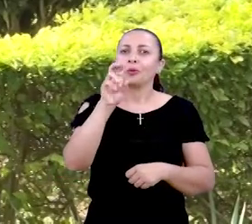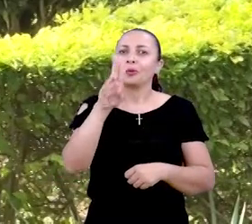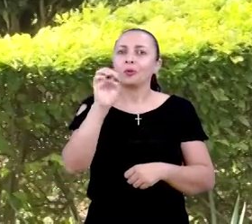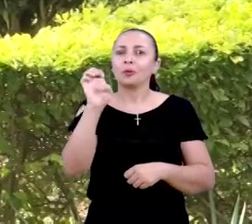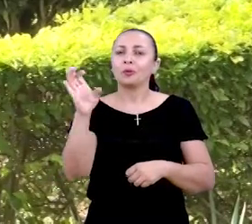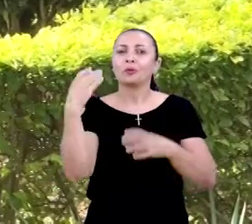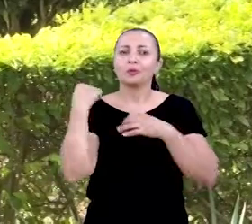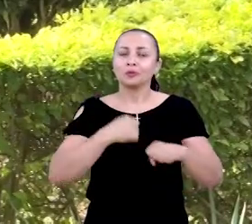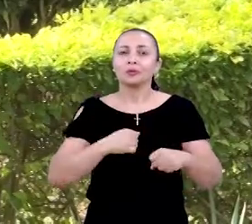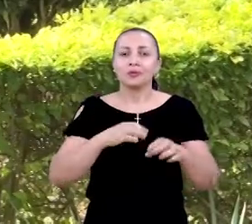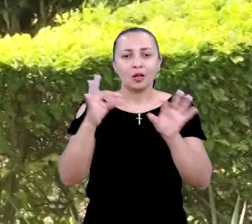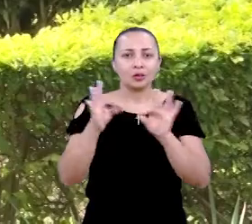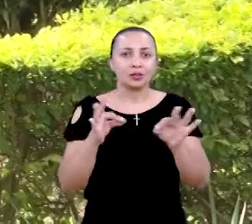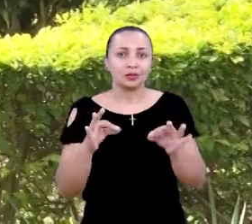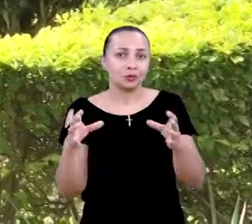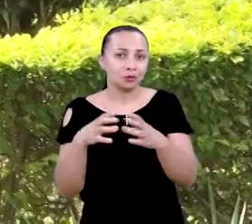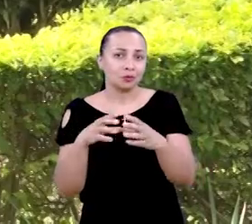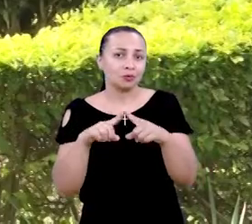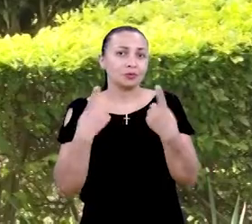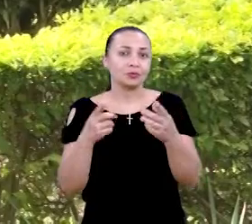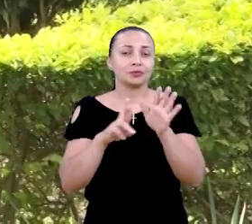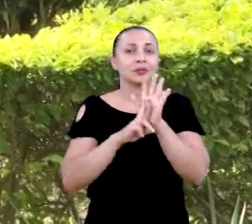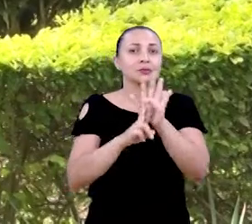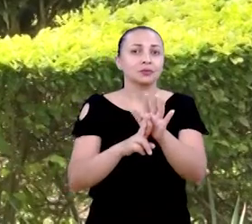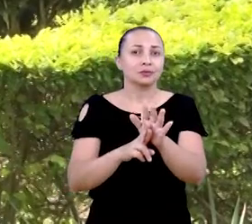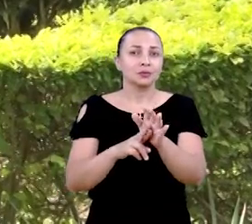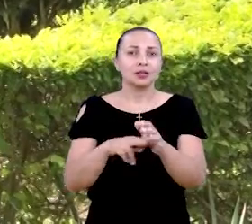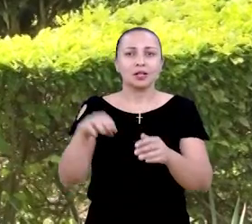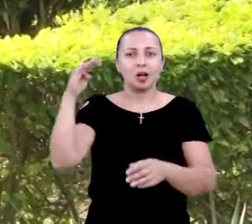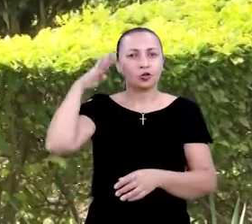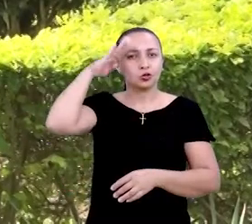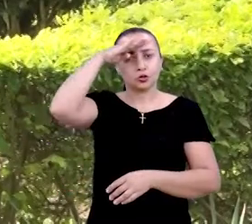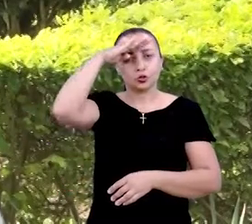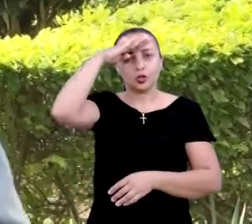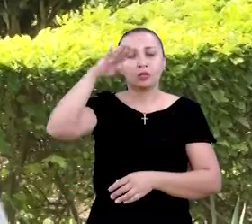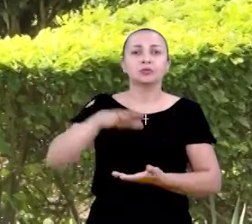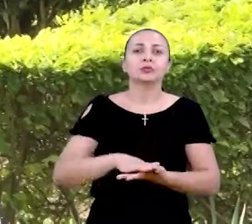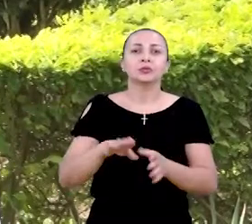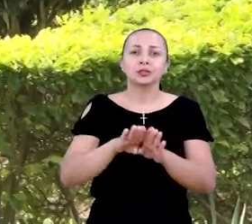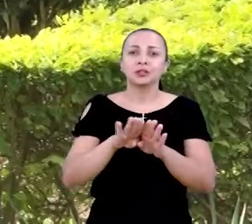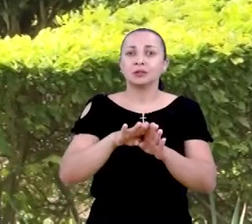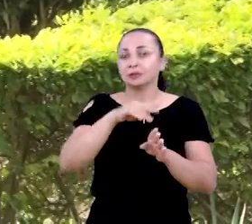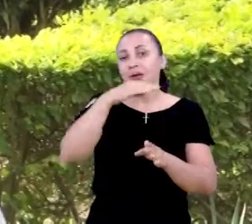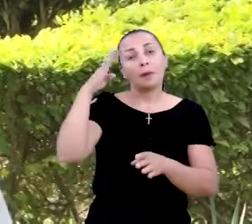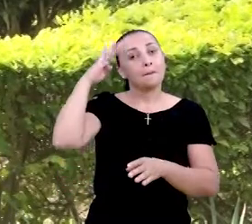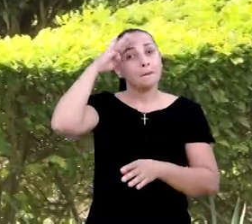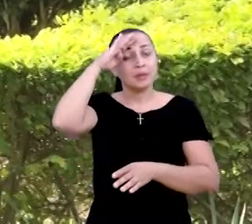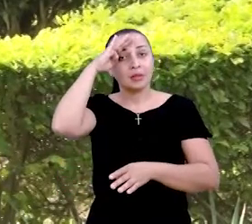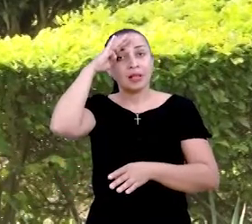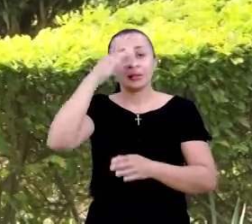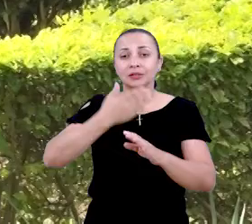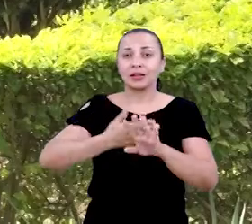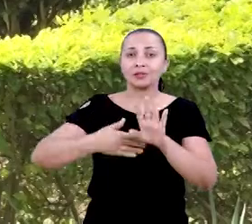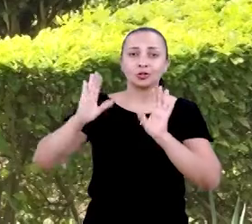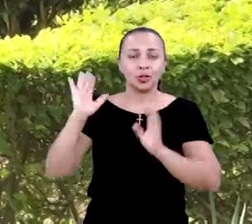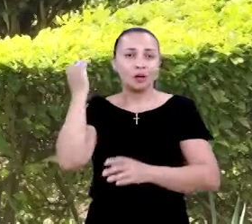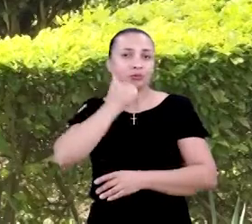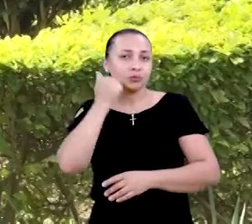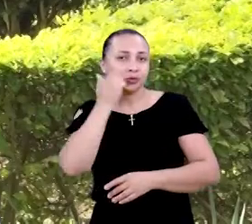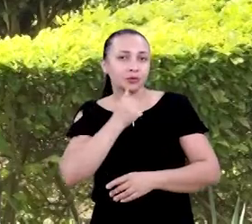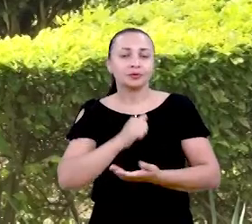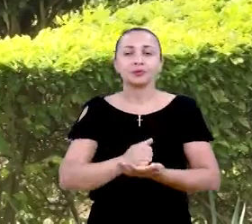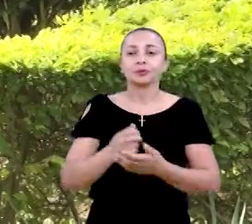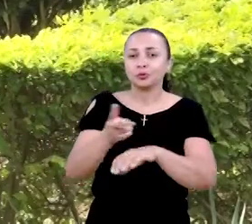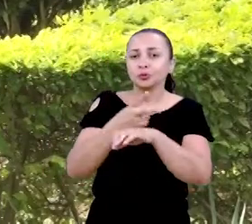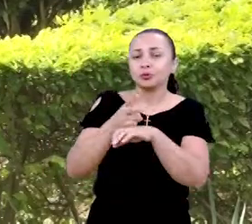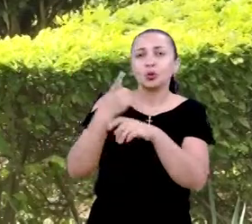movimentações dos militares, essencialmente através do Clube Militar, que é uma organização que não é uma organização de classe, mas que